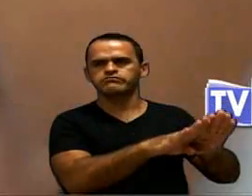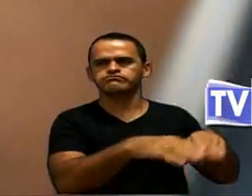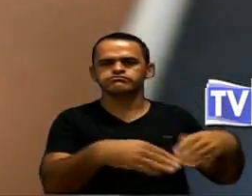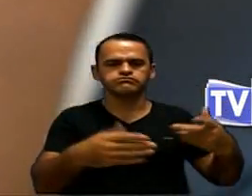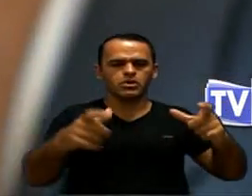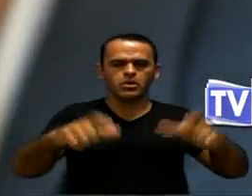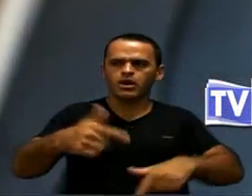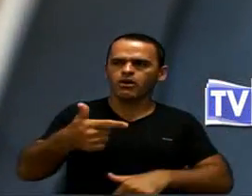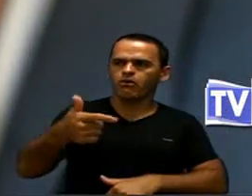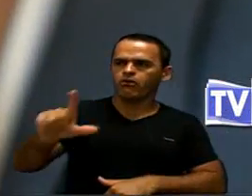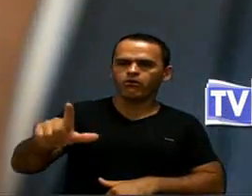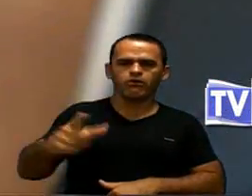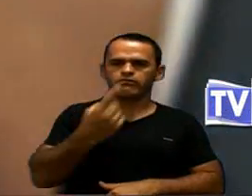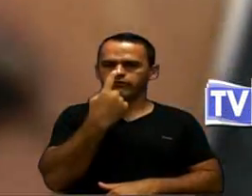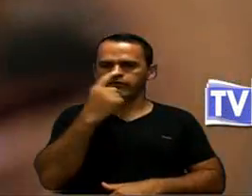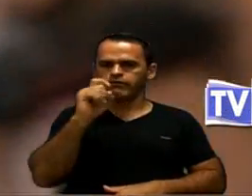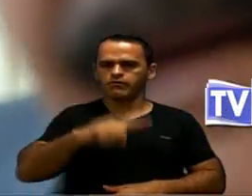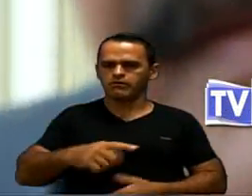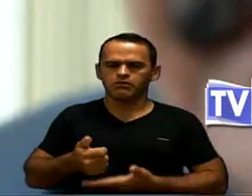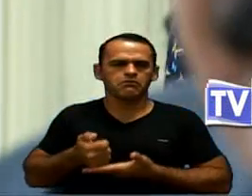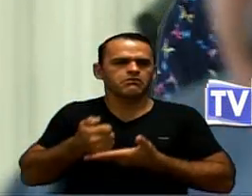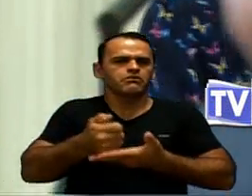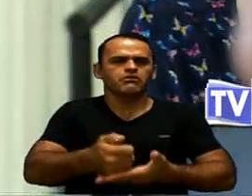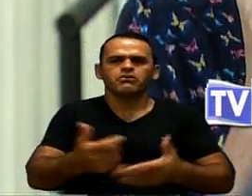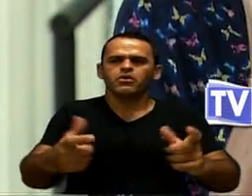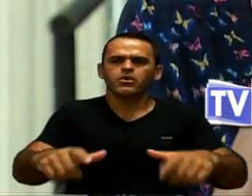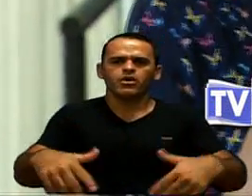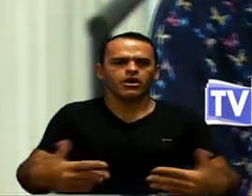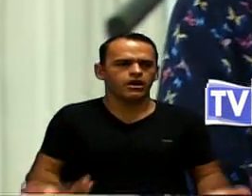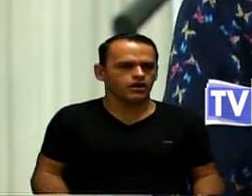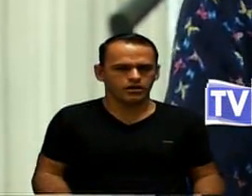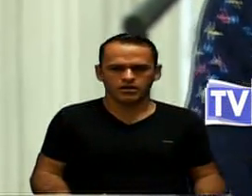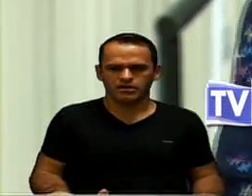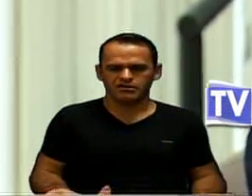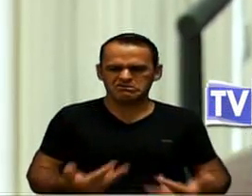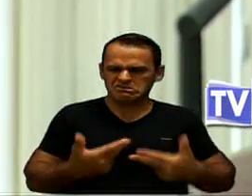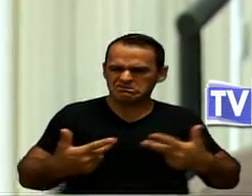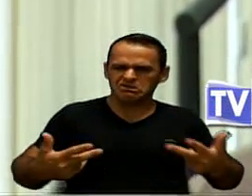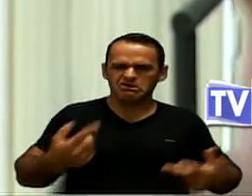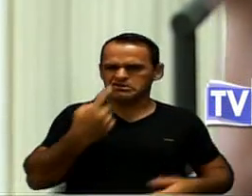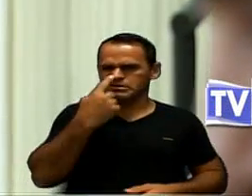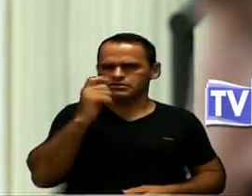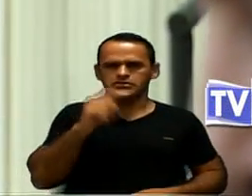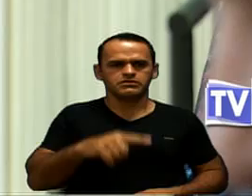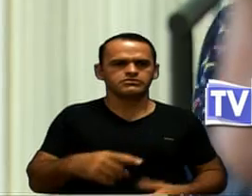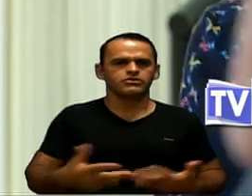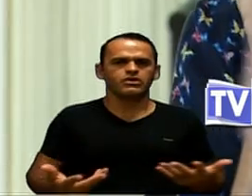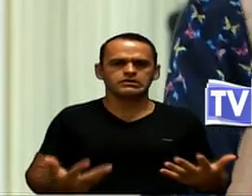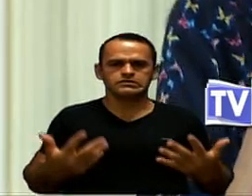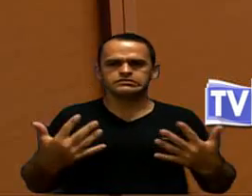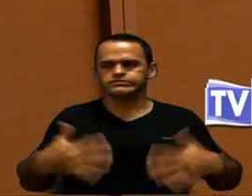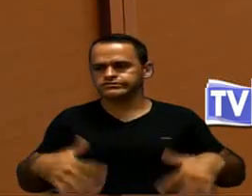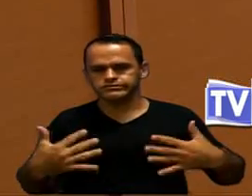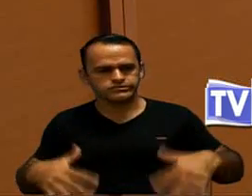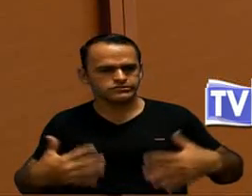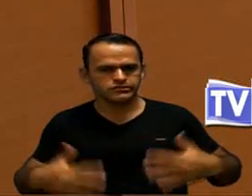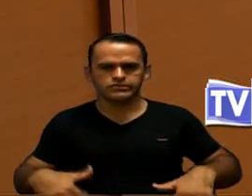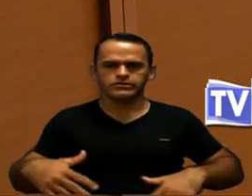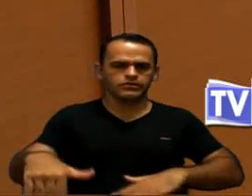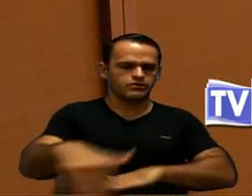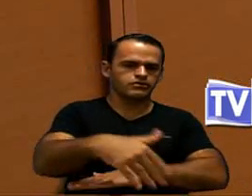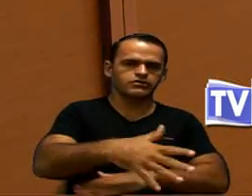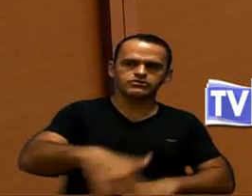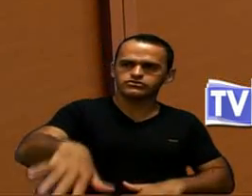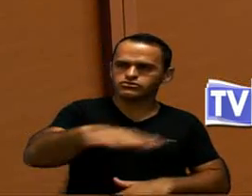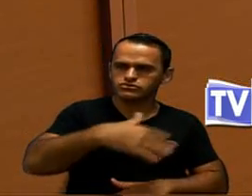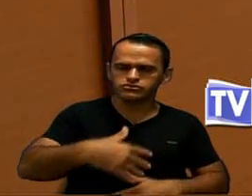não queremos mais o lixo, né, de Sorocaba, todo o material, nós ficamos aí com as ruas todas cheias